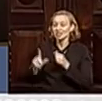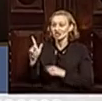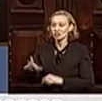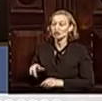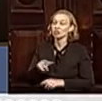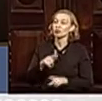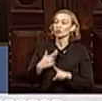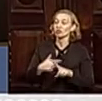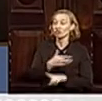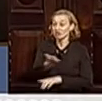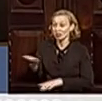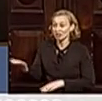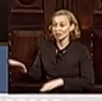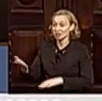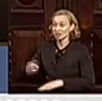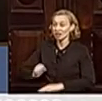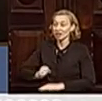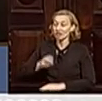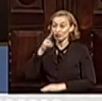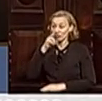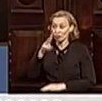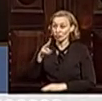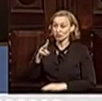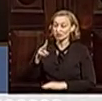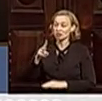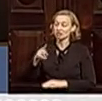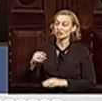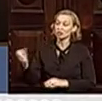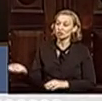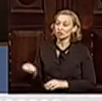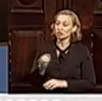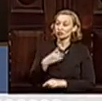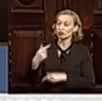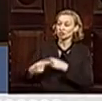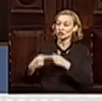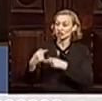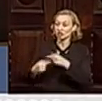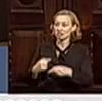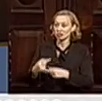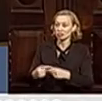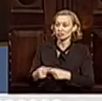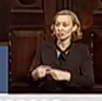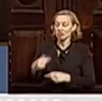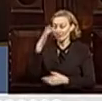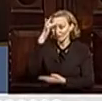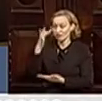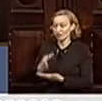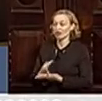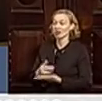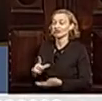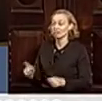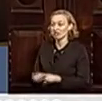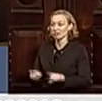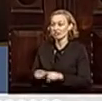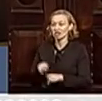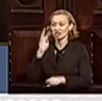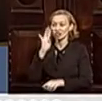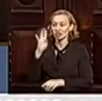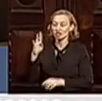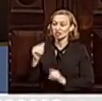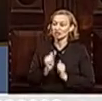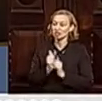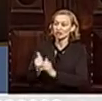são a força dessa geração e nela depositamos fé e grandes esperanças. Seguimos juntos e nesse